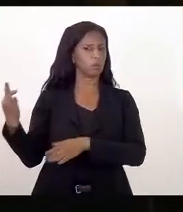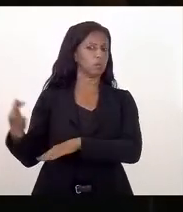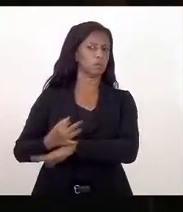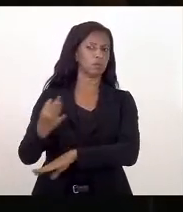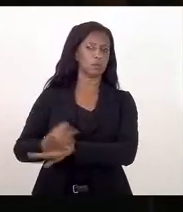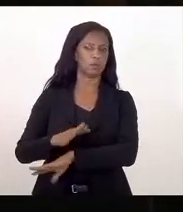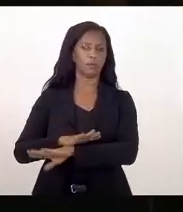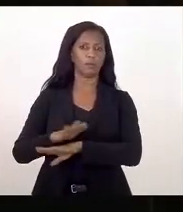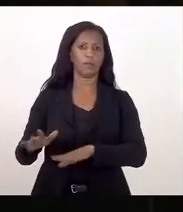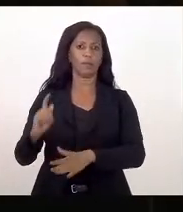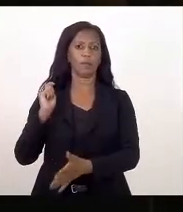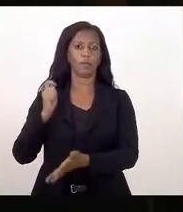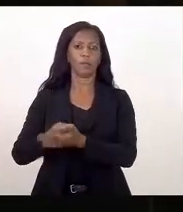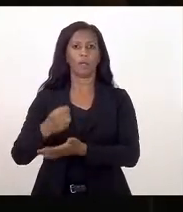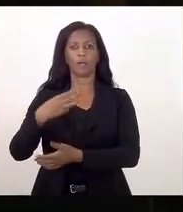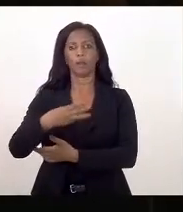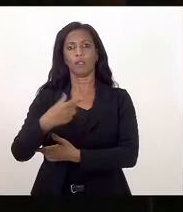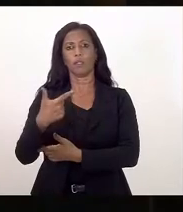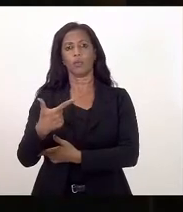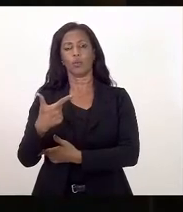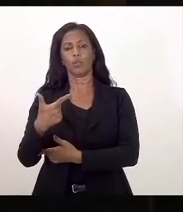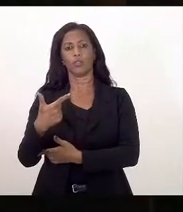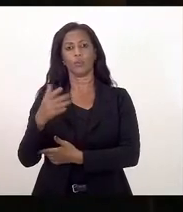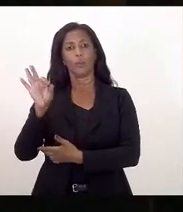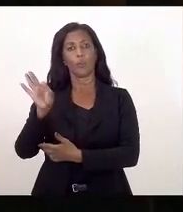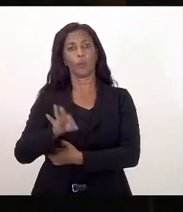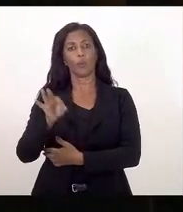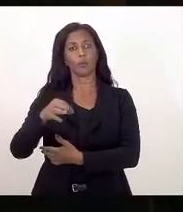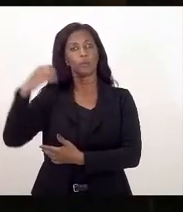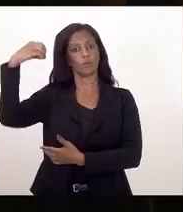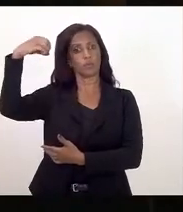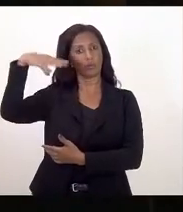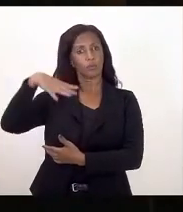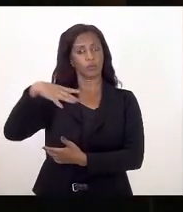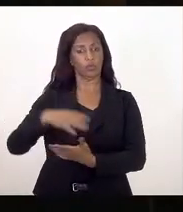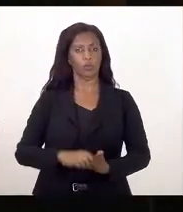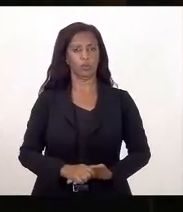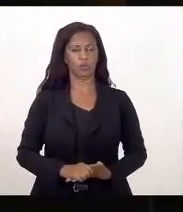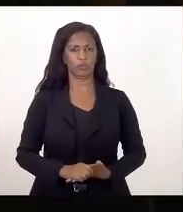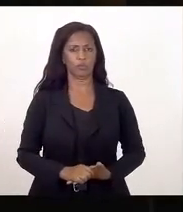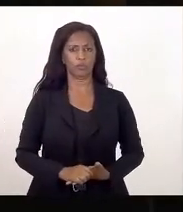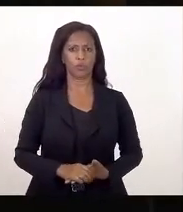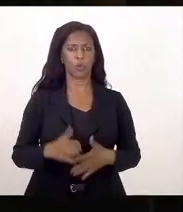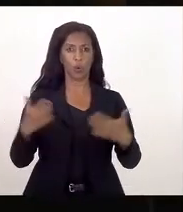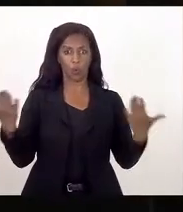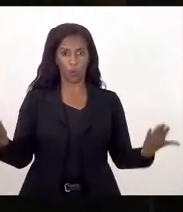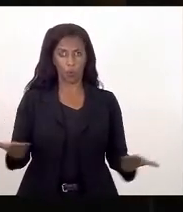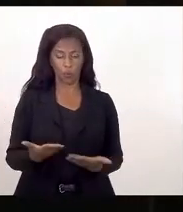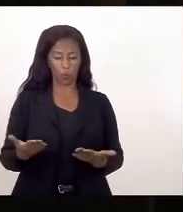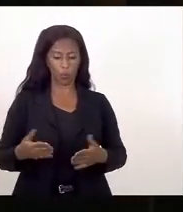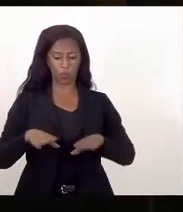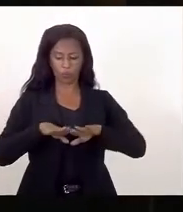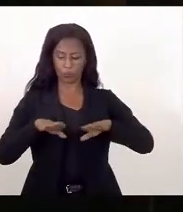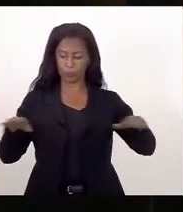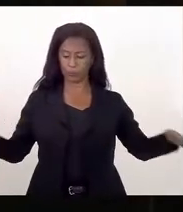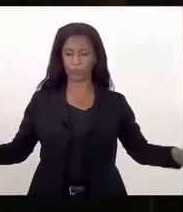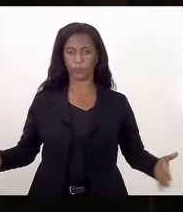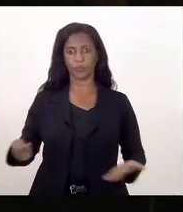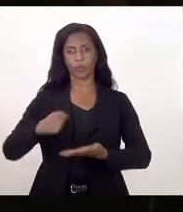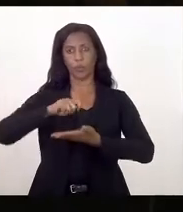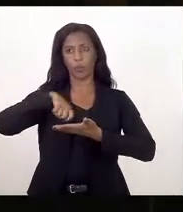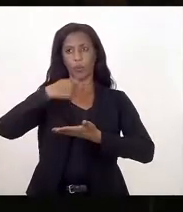ter que pagar 32% na conta de luz. Hoje, nós tivemos um almoço com o presidente da Assembleia